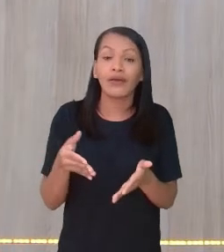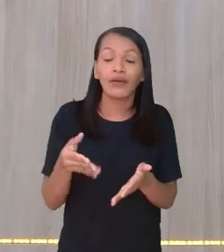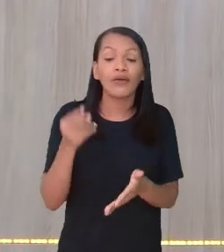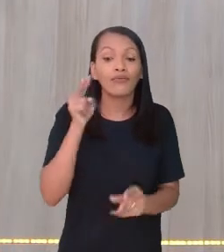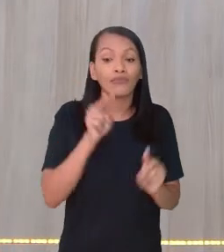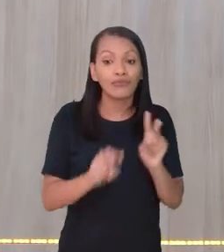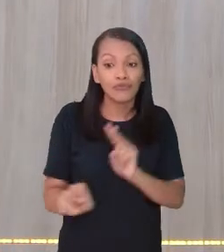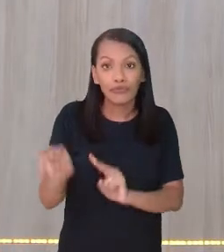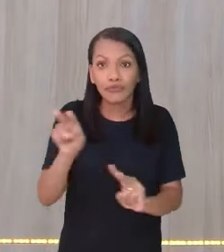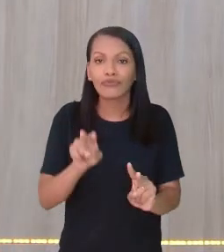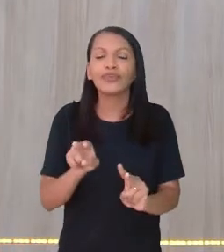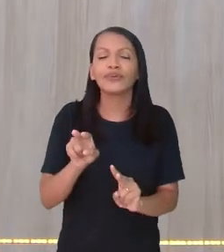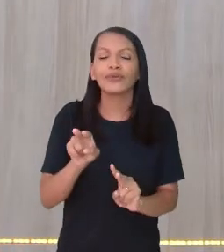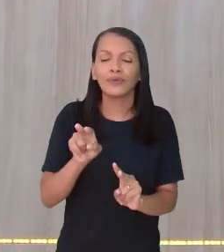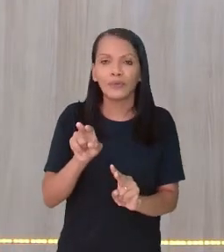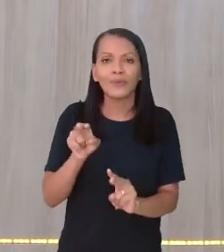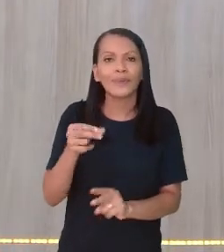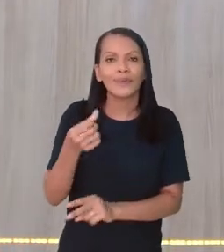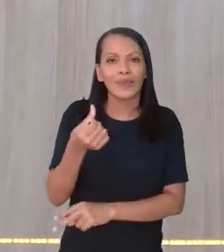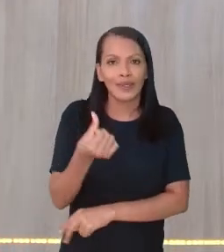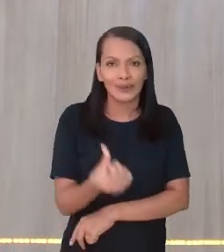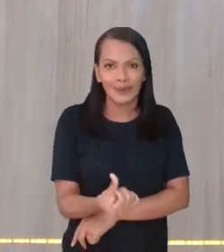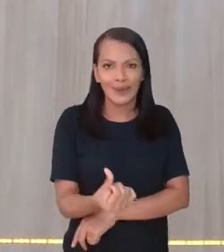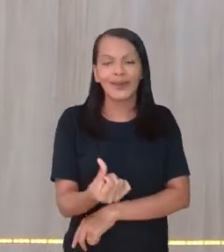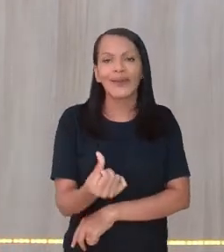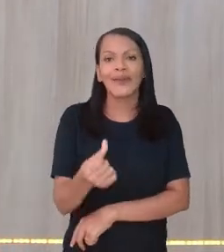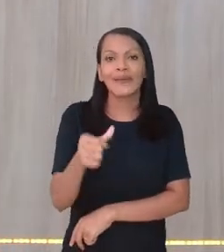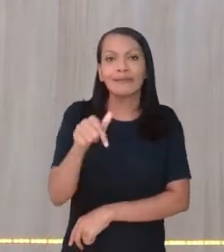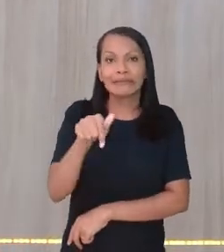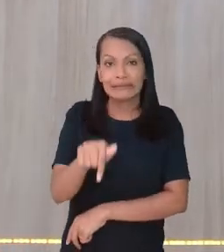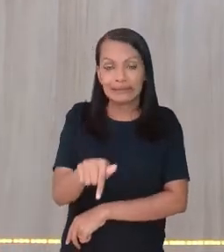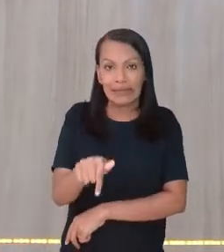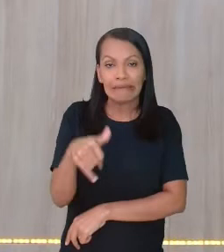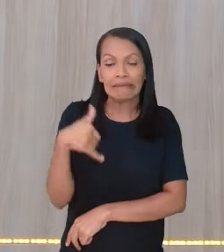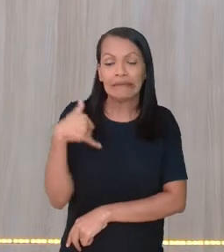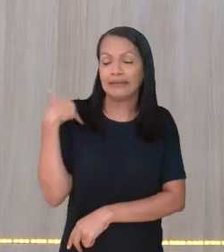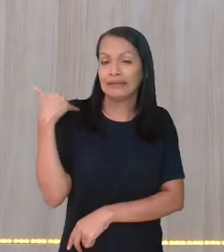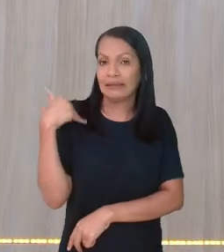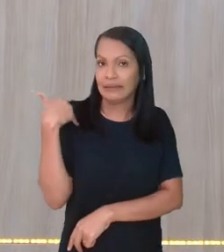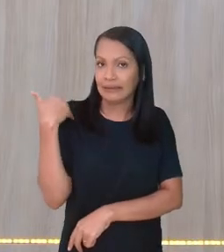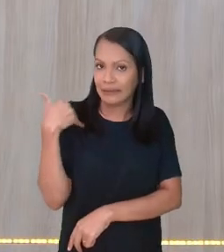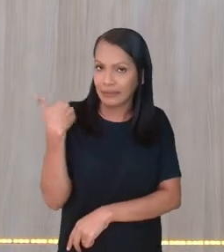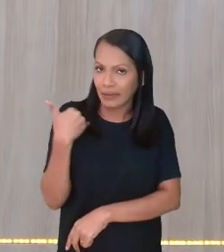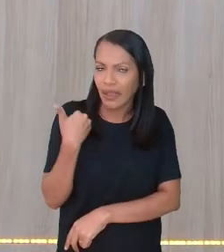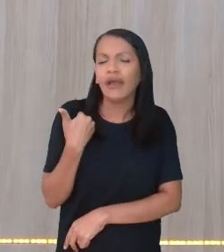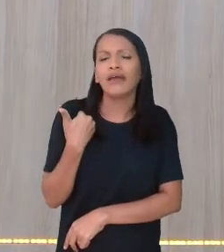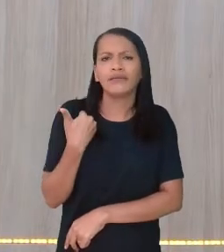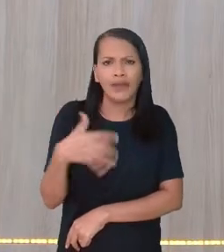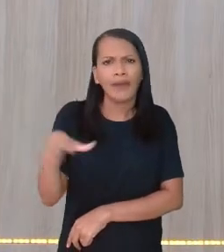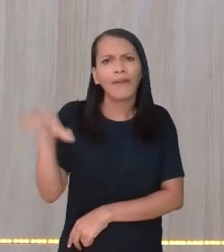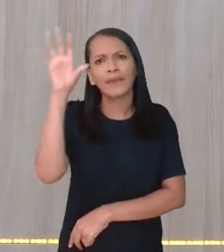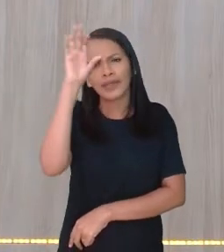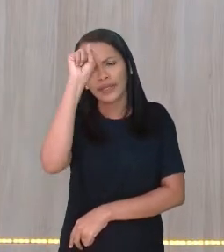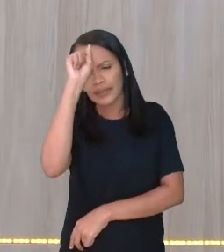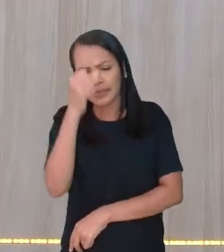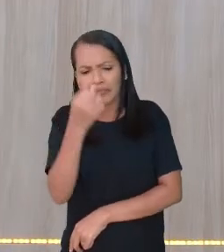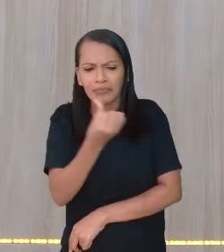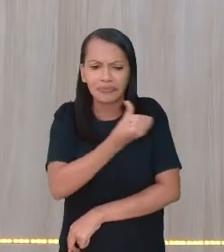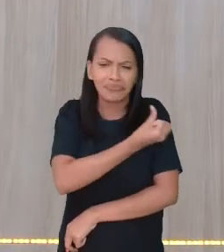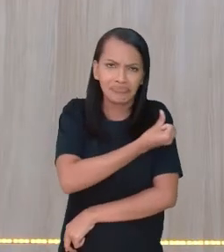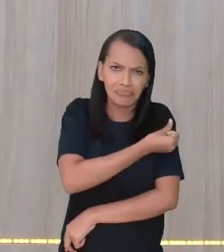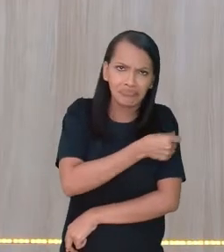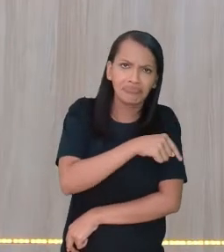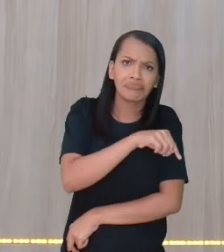6 anos, com 5 anos, você está levando aí para o 6º ano, para o 7º ano e assim por